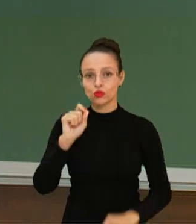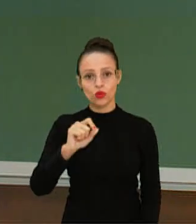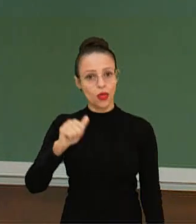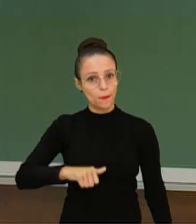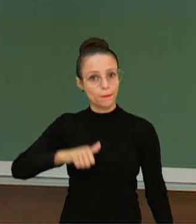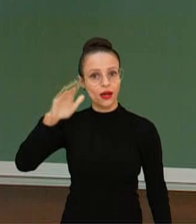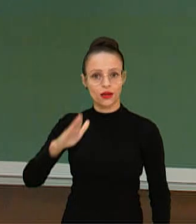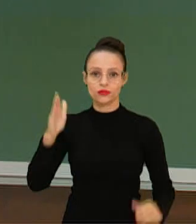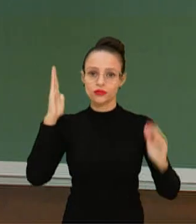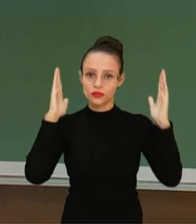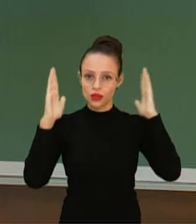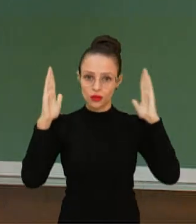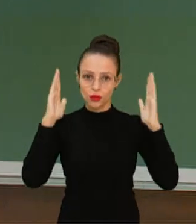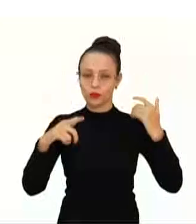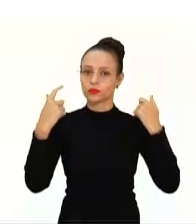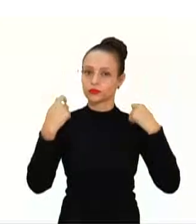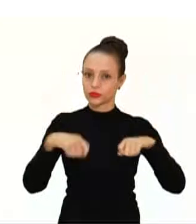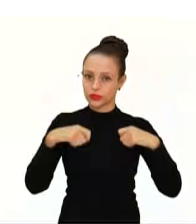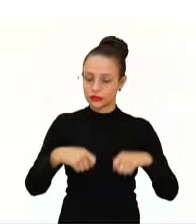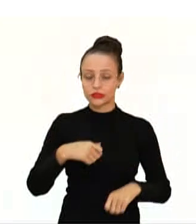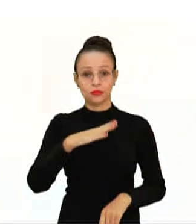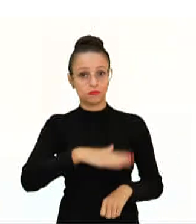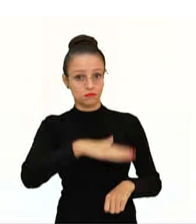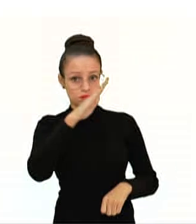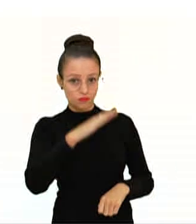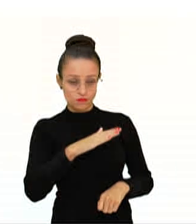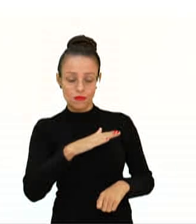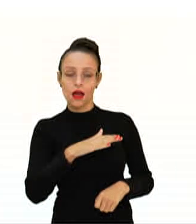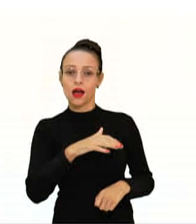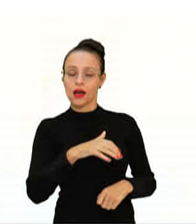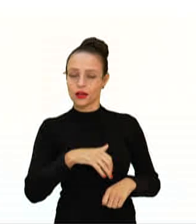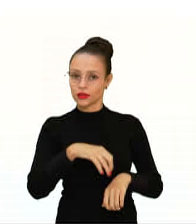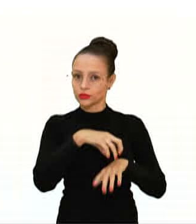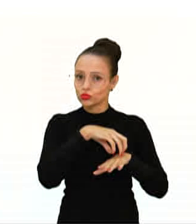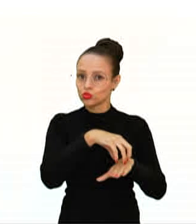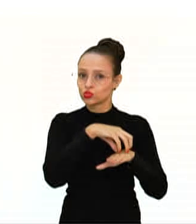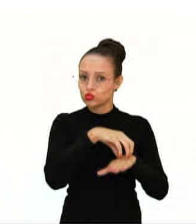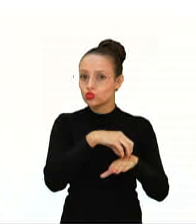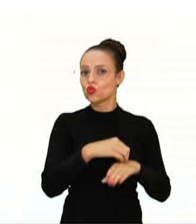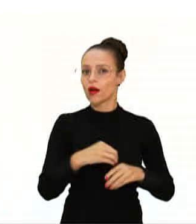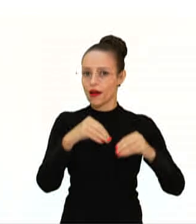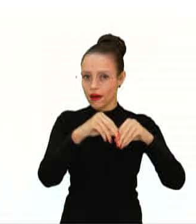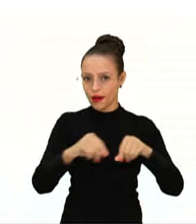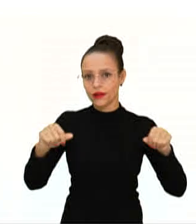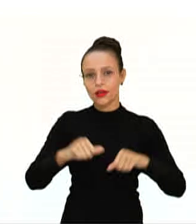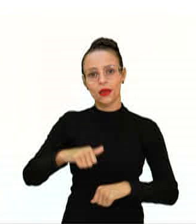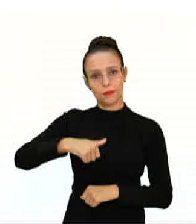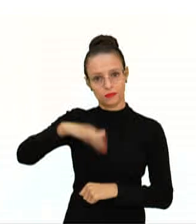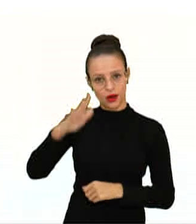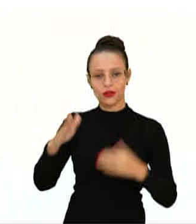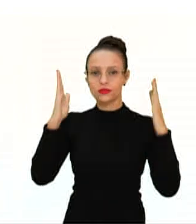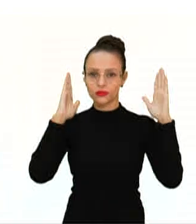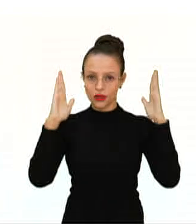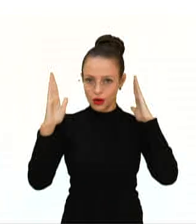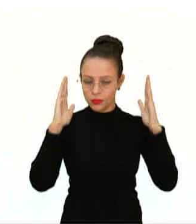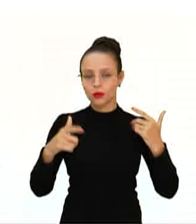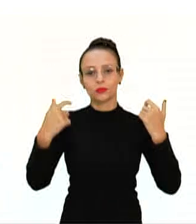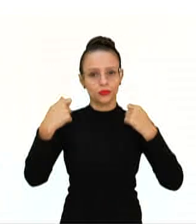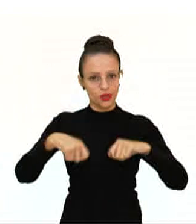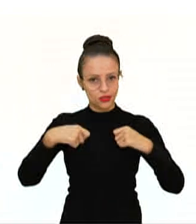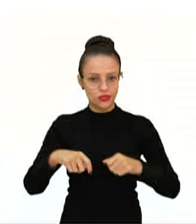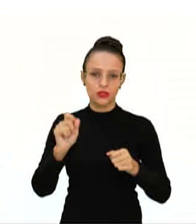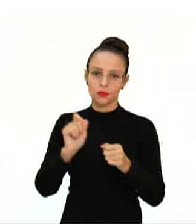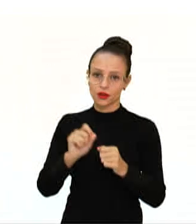mais caminhões, ok? Então, quanto mais areia para ser transportada, mais caminhões nós precisamos